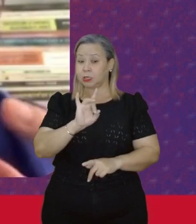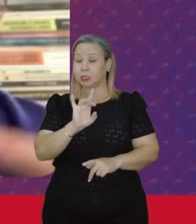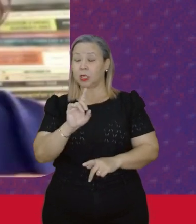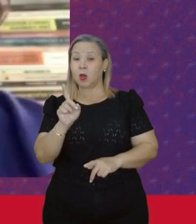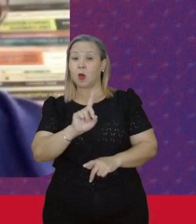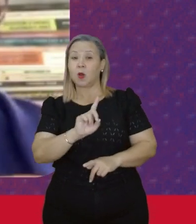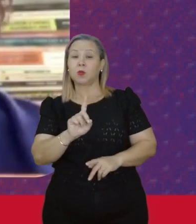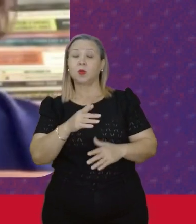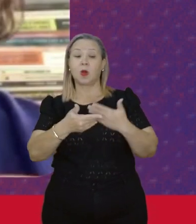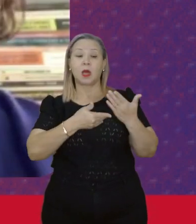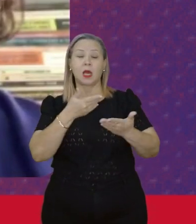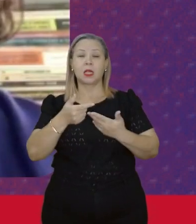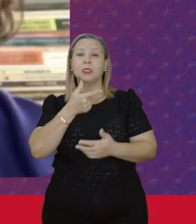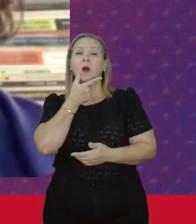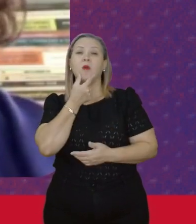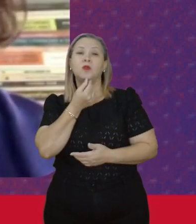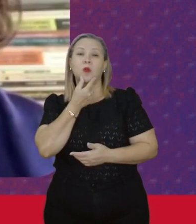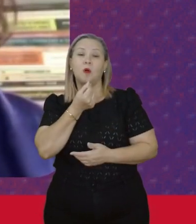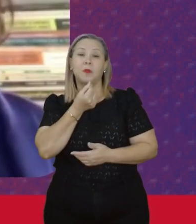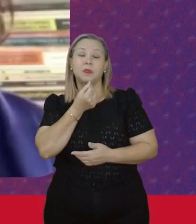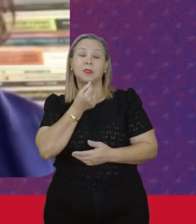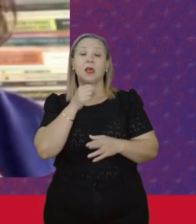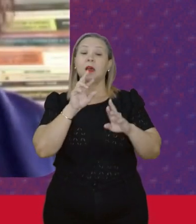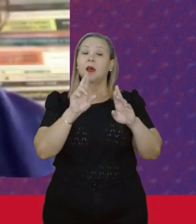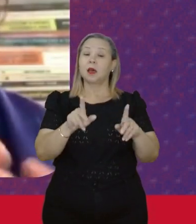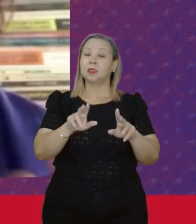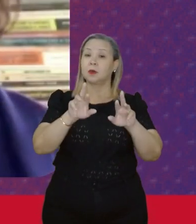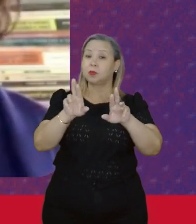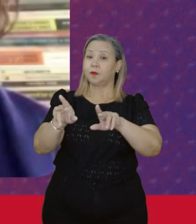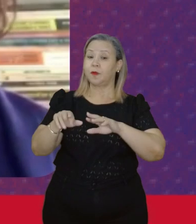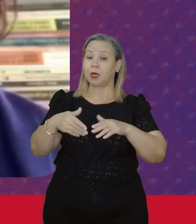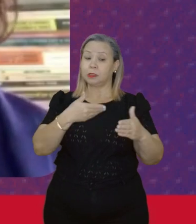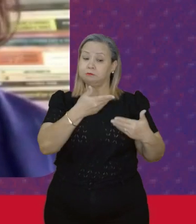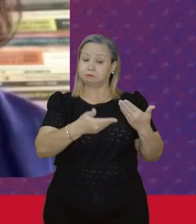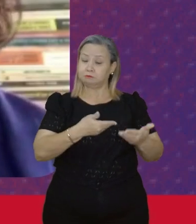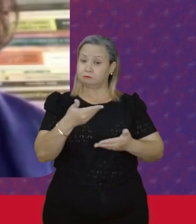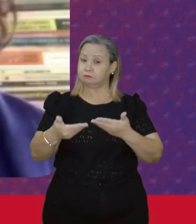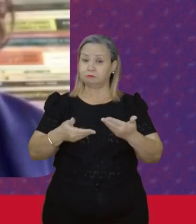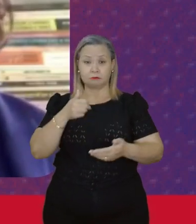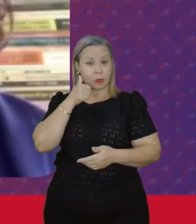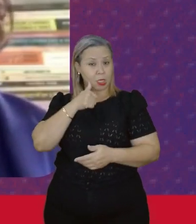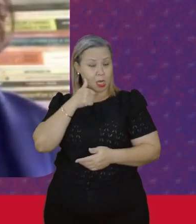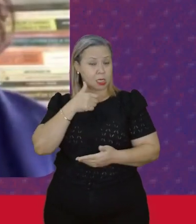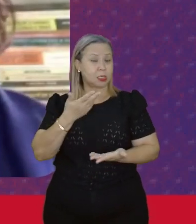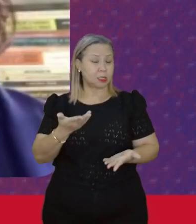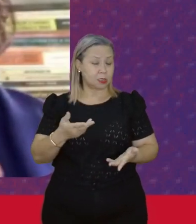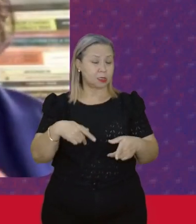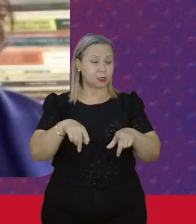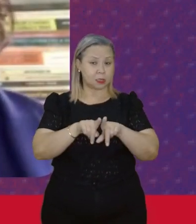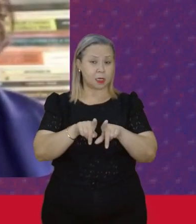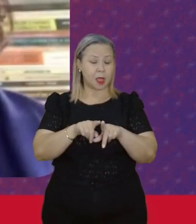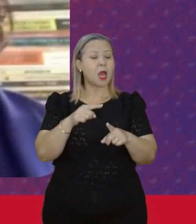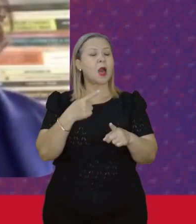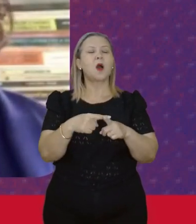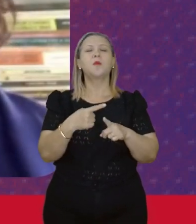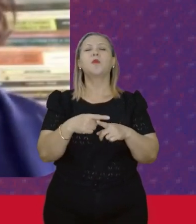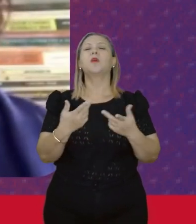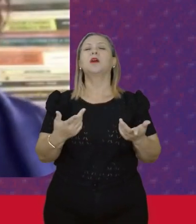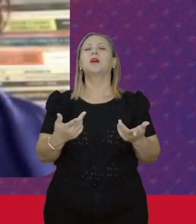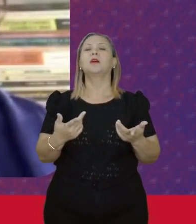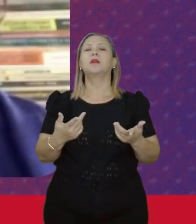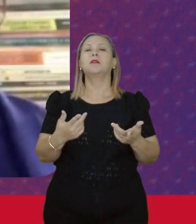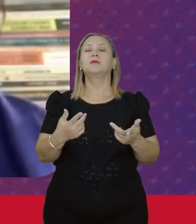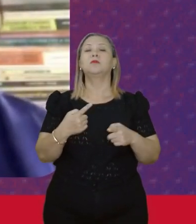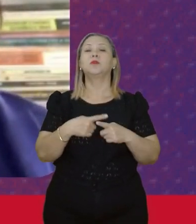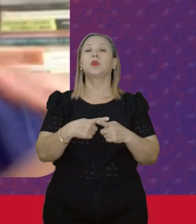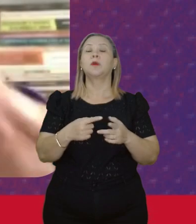em relação aos homens, elas são diferentes entre si também. Por quê? Primeiro, porque a ideia